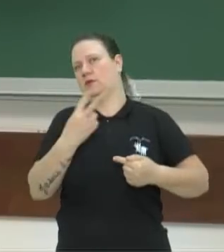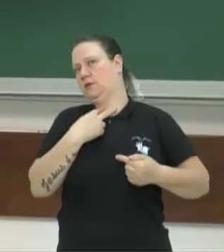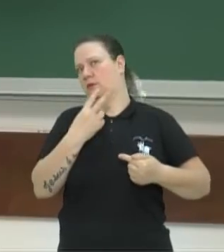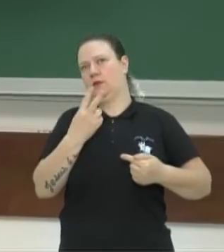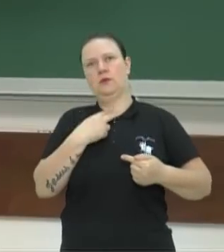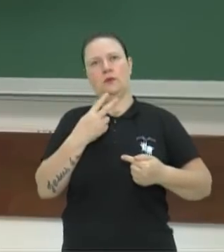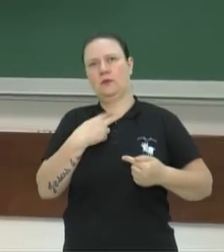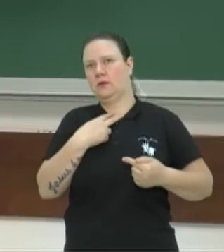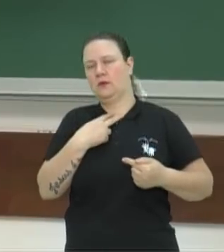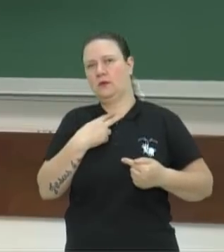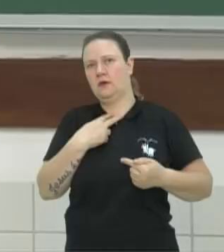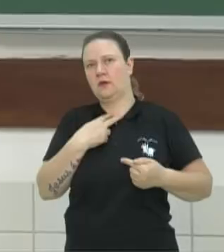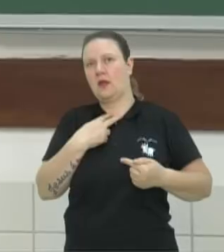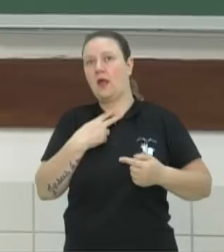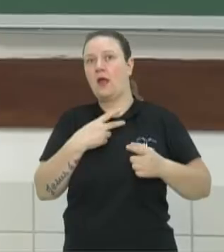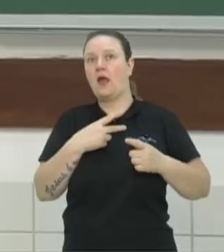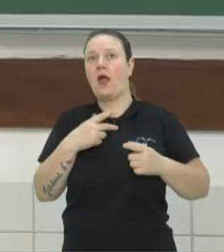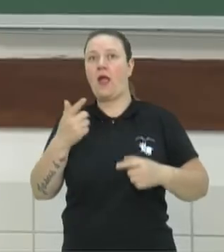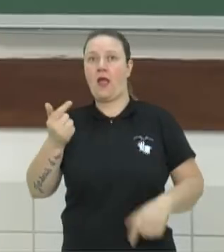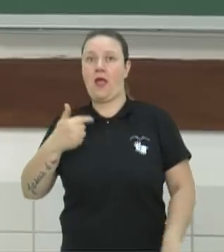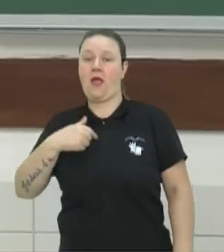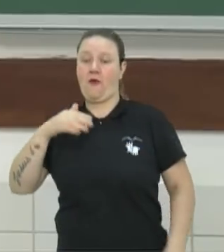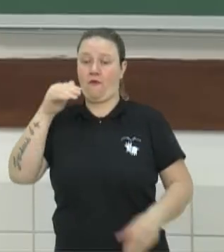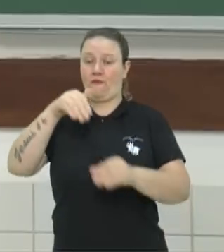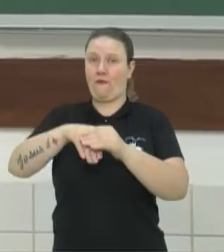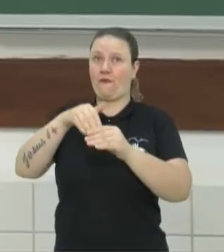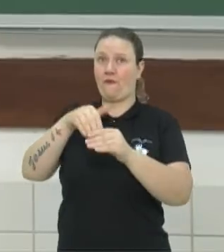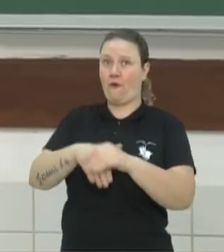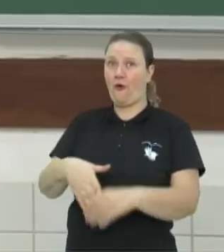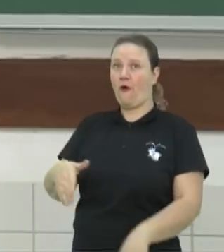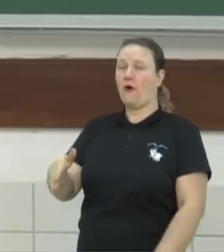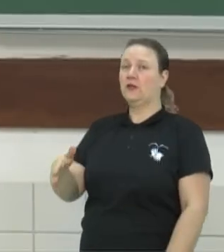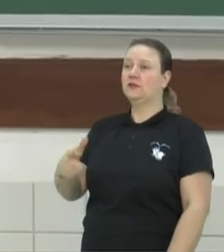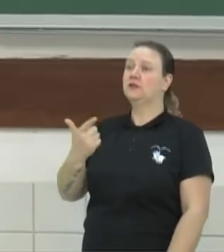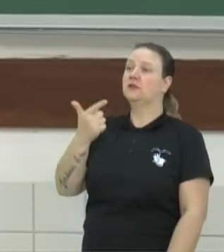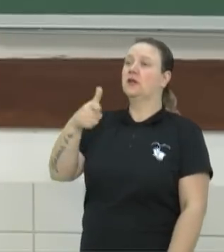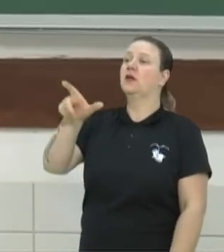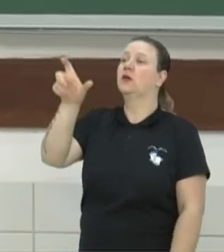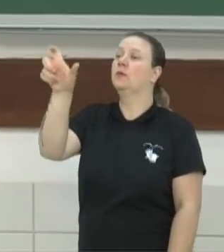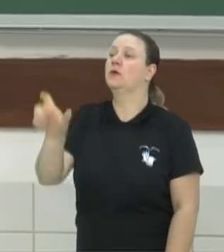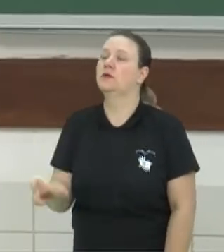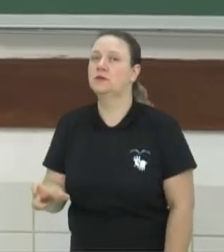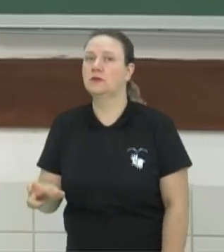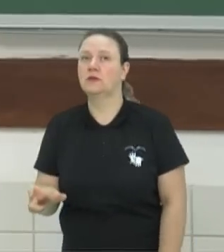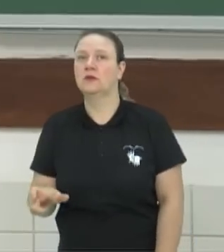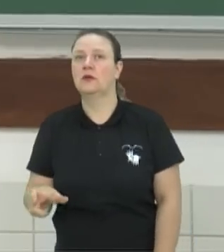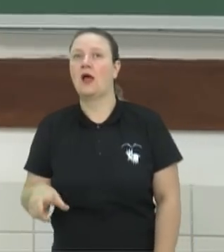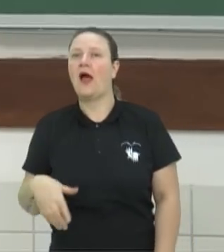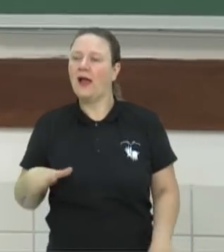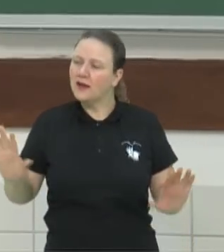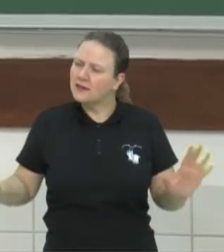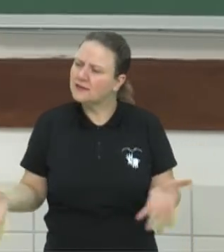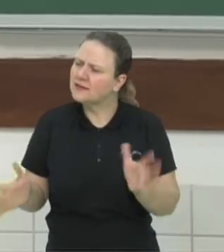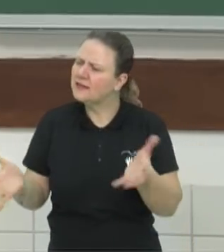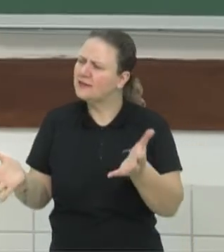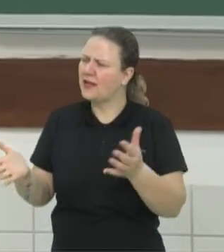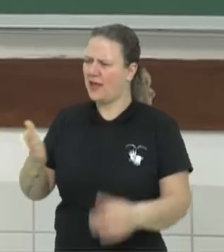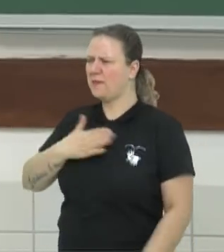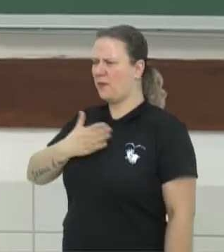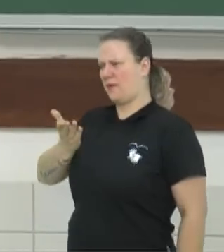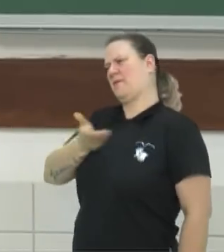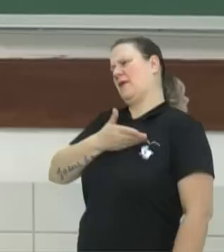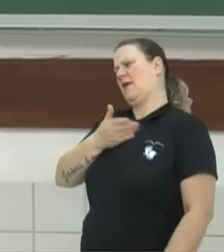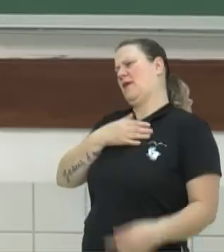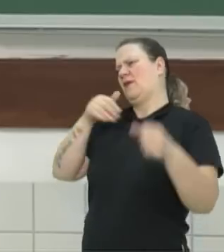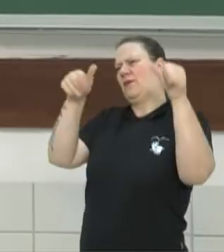Então, ele, em vez de ele dizer vote em fulano de tal, ele convence as pessoas a colar o adesivo dizendo que são amigos dele.